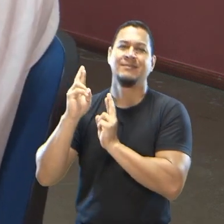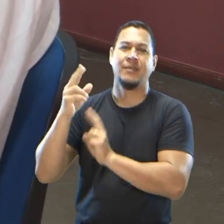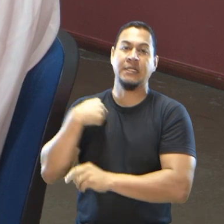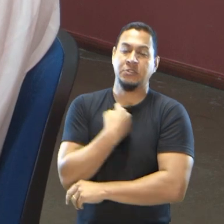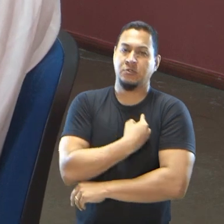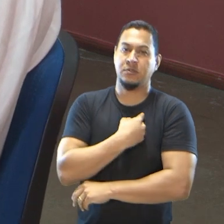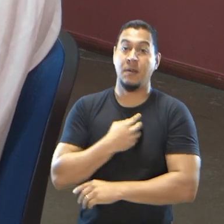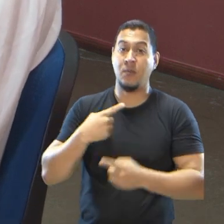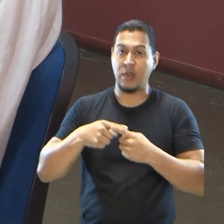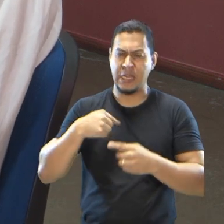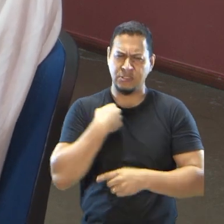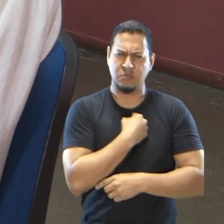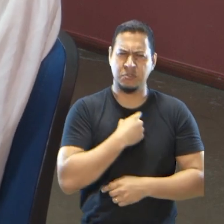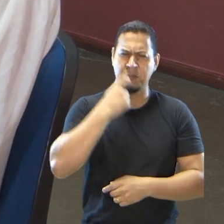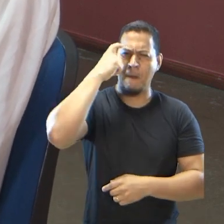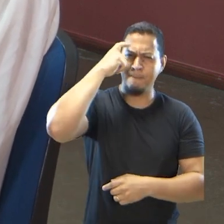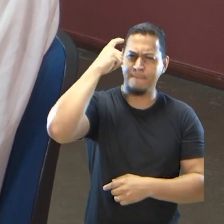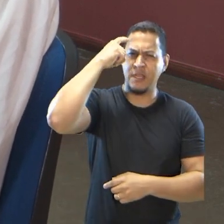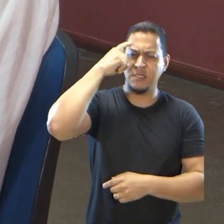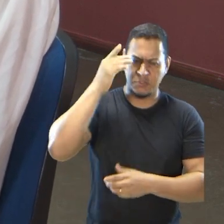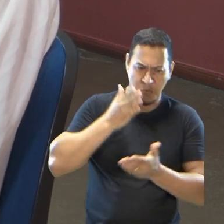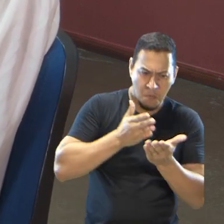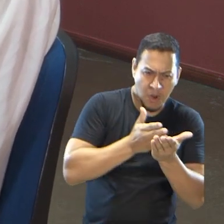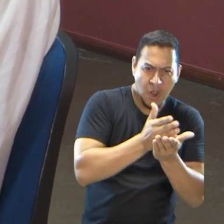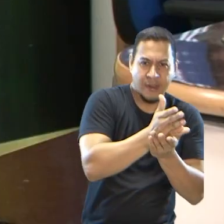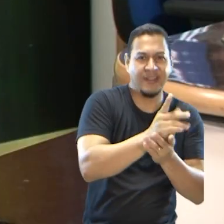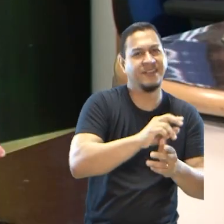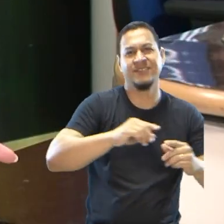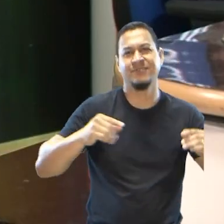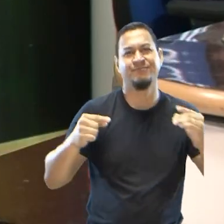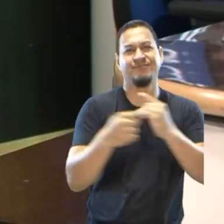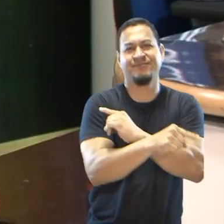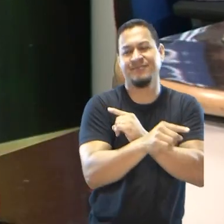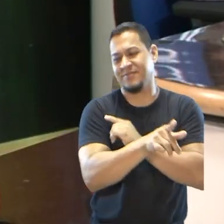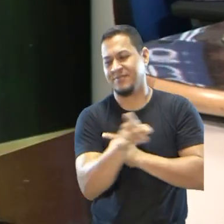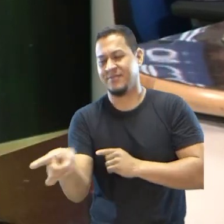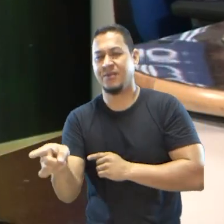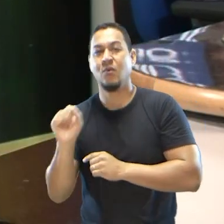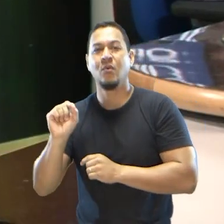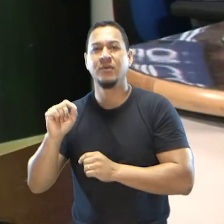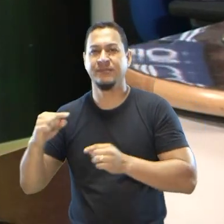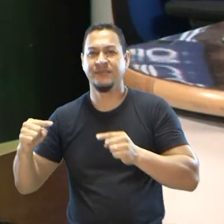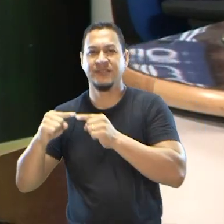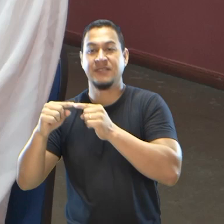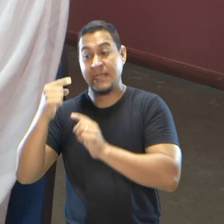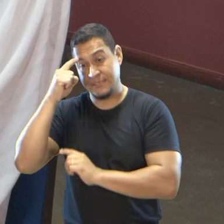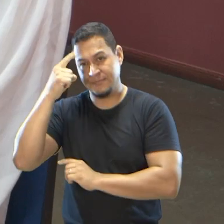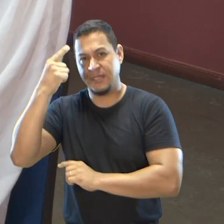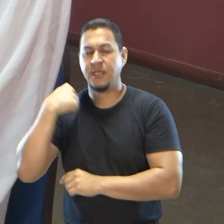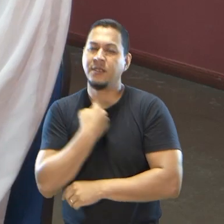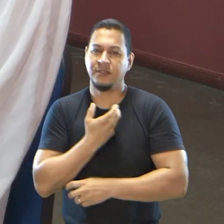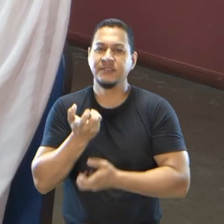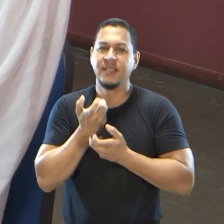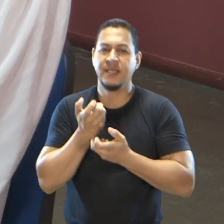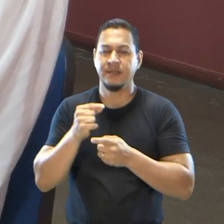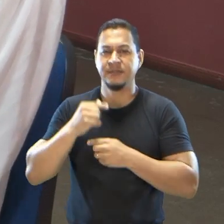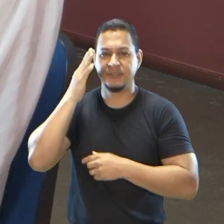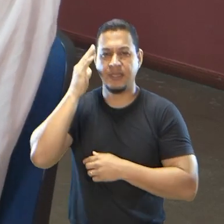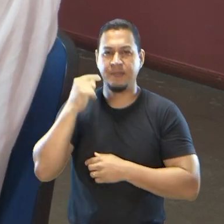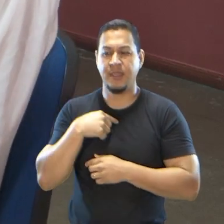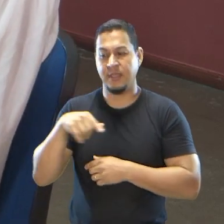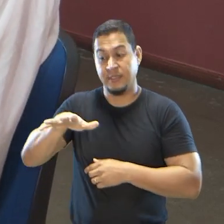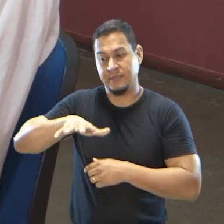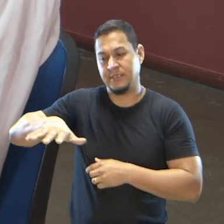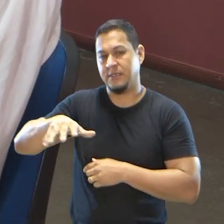muitas vezes a gente pensa numa estratégia, mas aí não é eficaz. Às vezes não é efetiva. Exato. Então, a gente quer saber também. Nossa